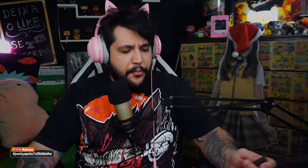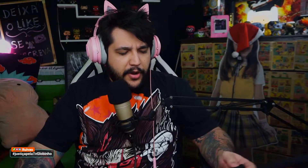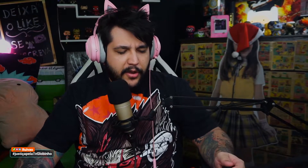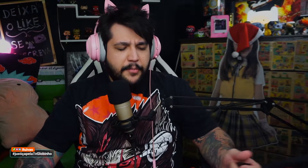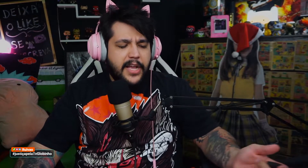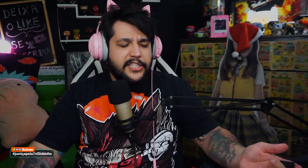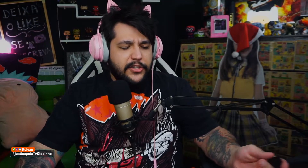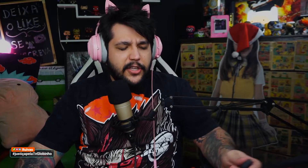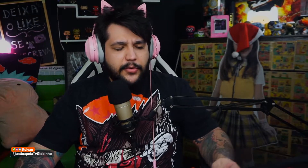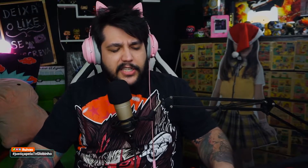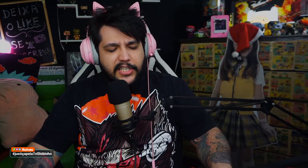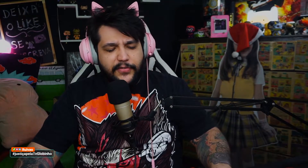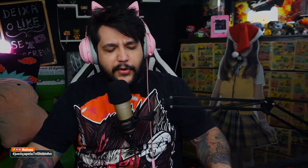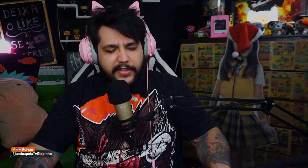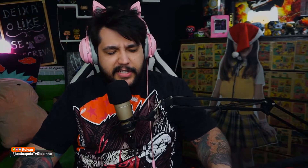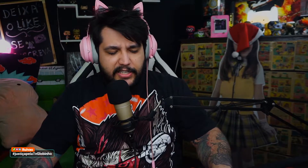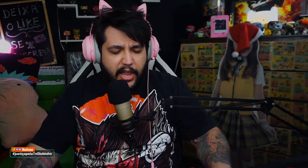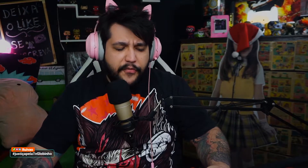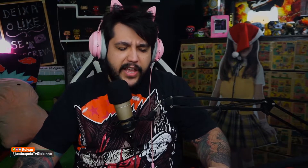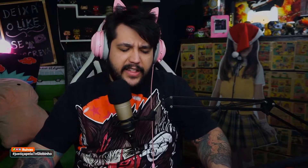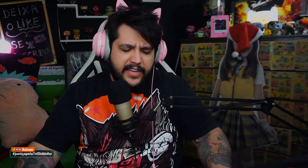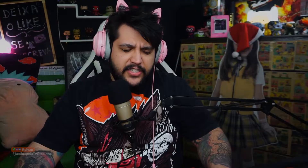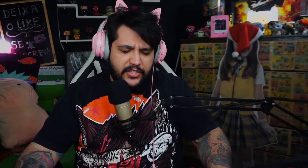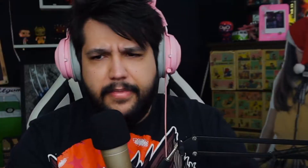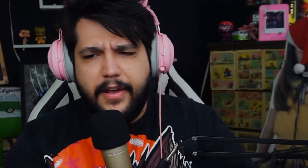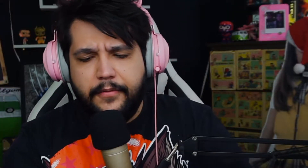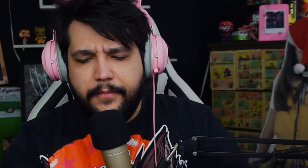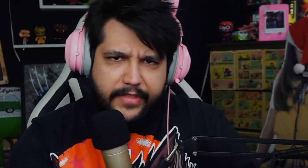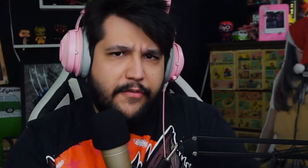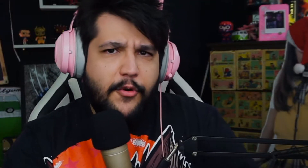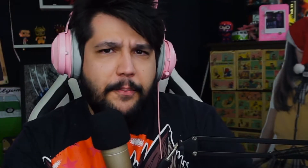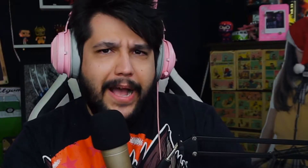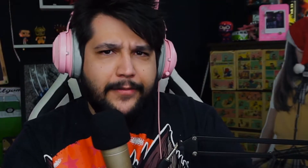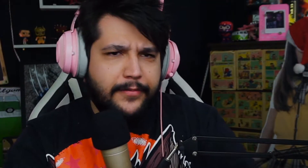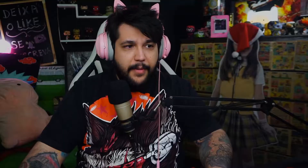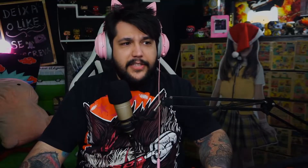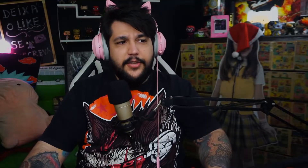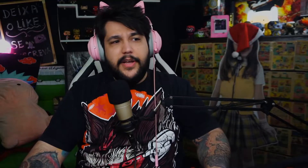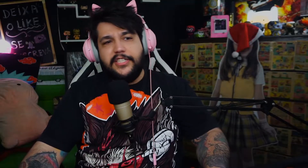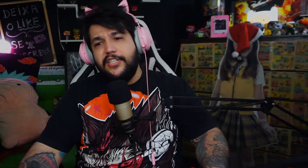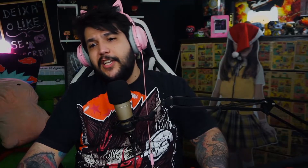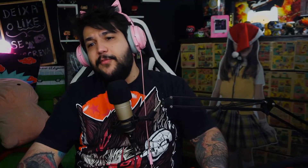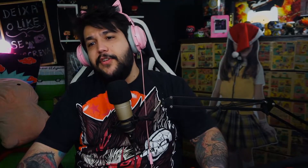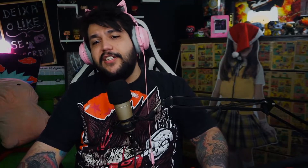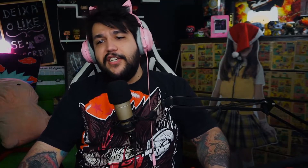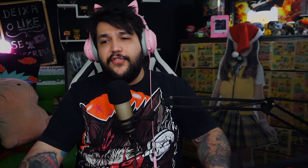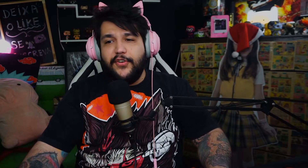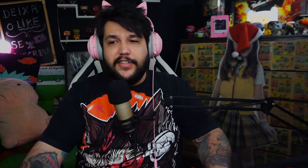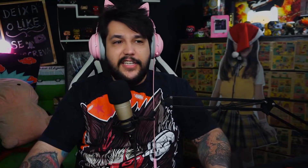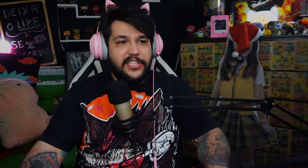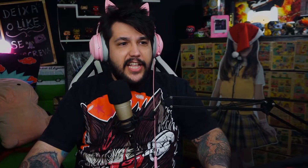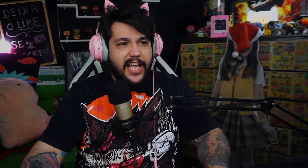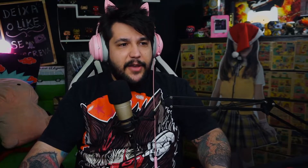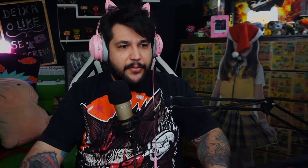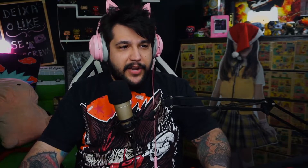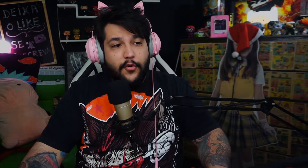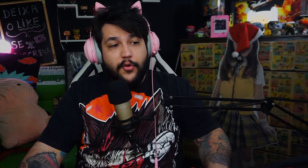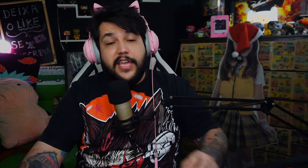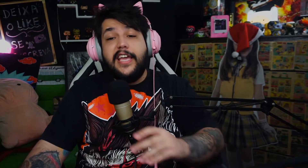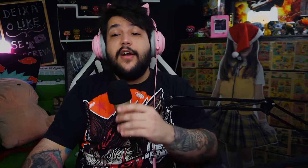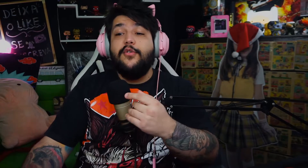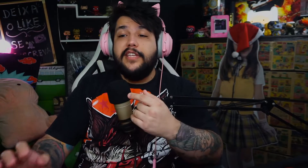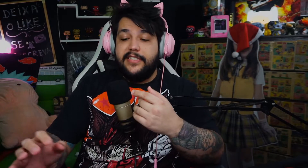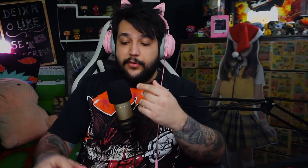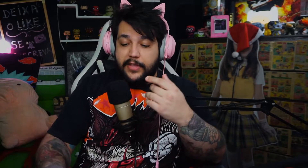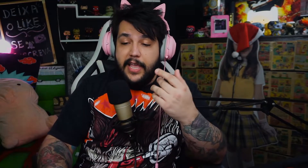né mas na época eu imagino que muita gente ficou triste eu fiquei triste não tava ocupado mas eu imagino que muita gente ficou triste na época